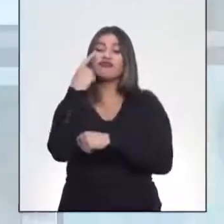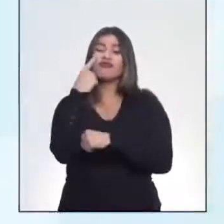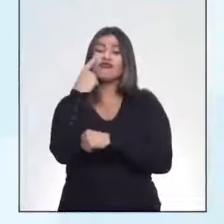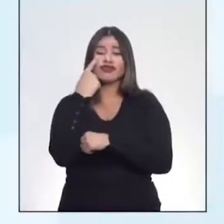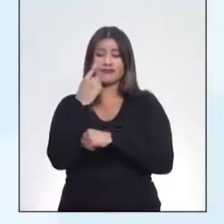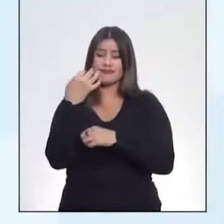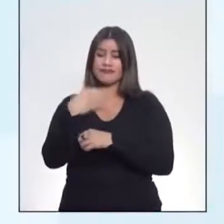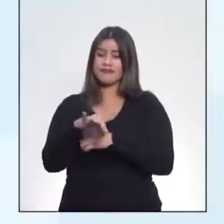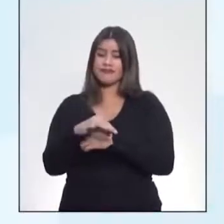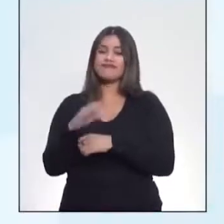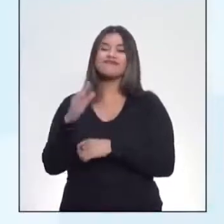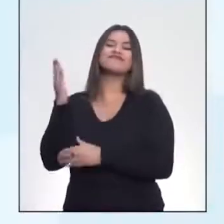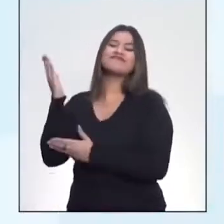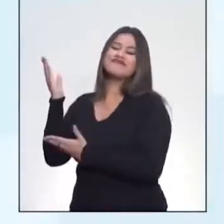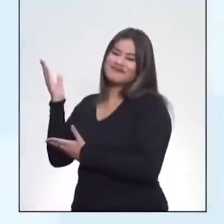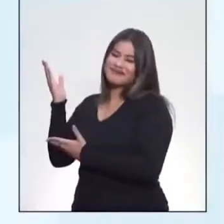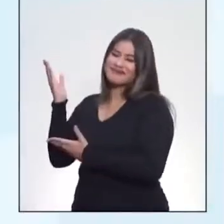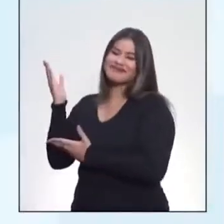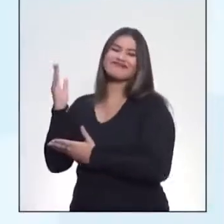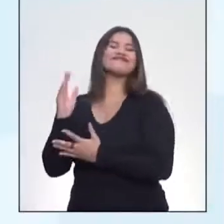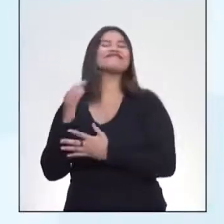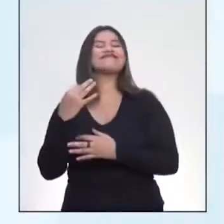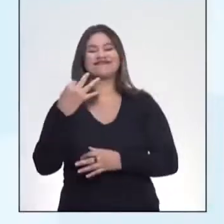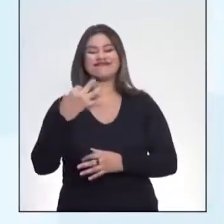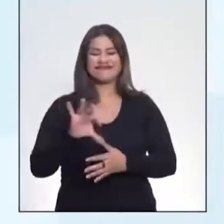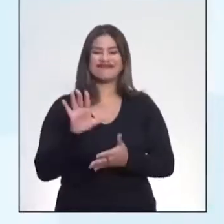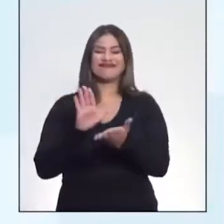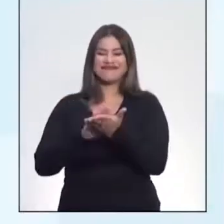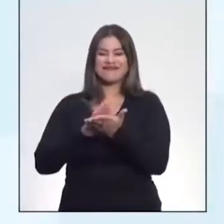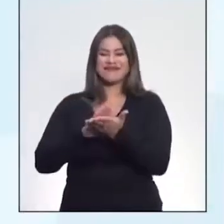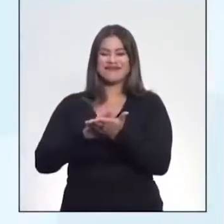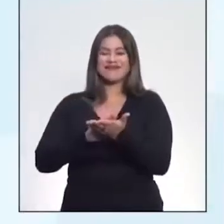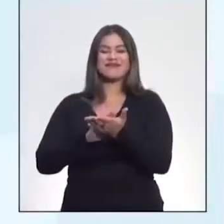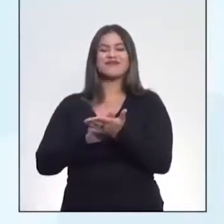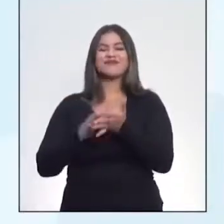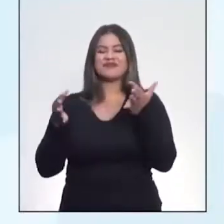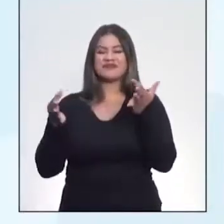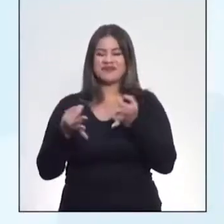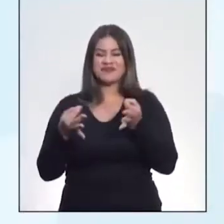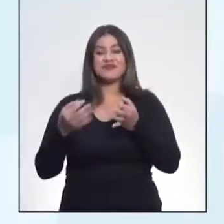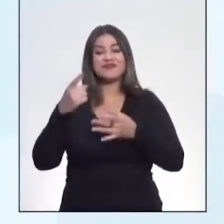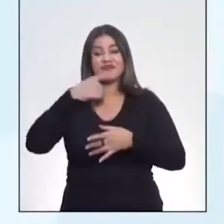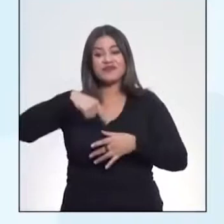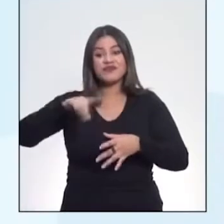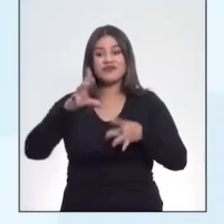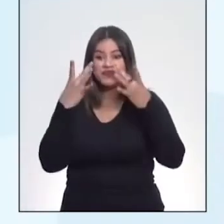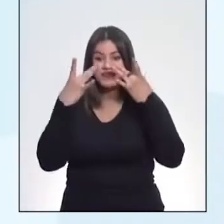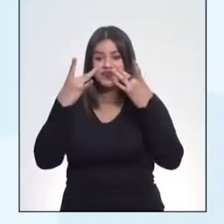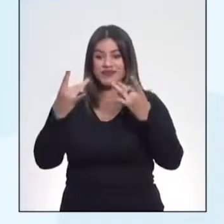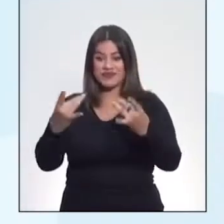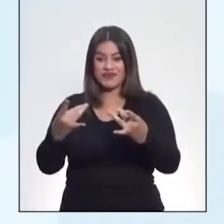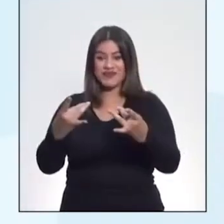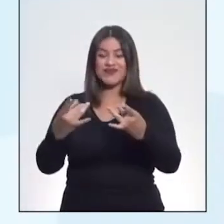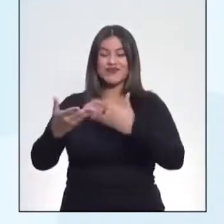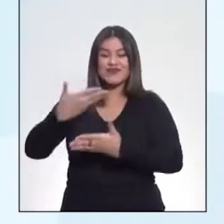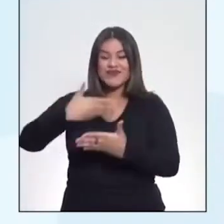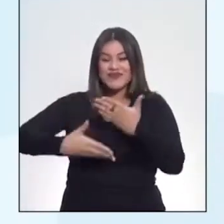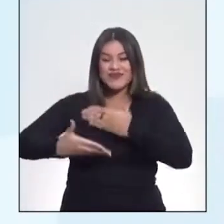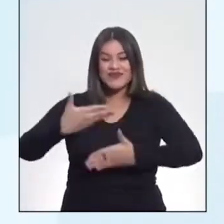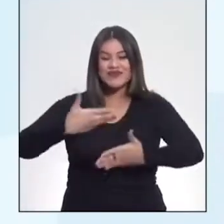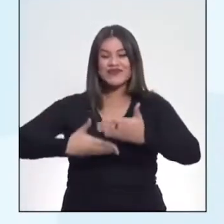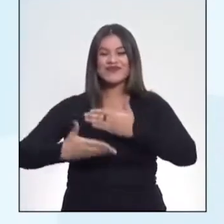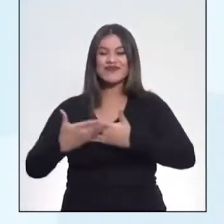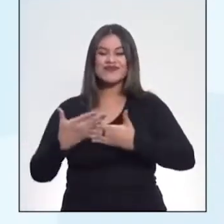correta é muito bem a tocha olímpica perfeita vejo que vocês estão participando bastante da aula